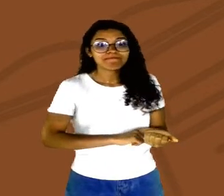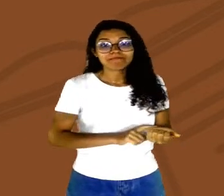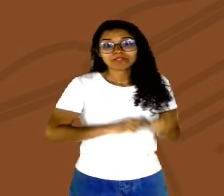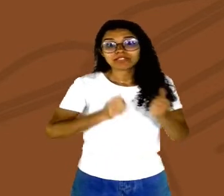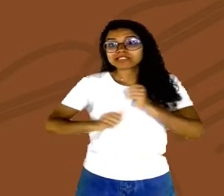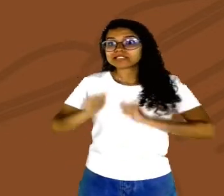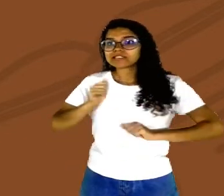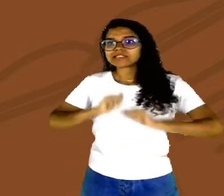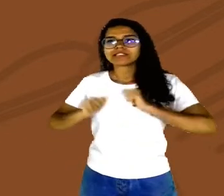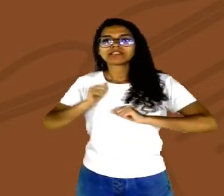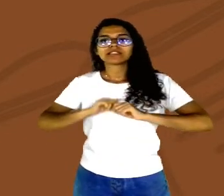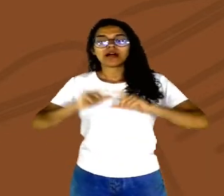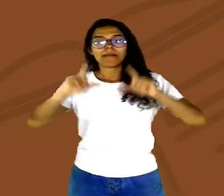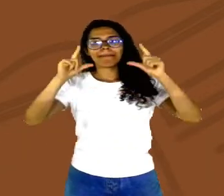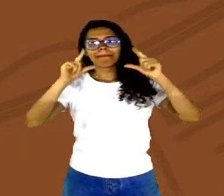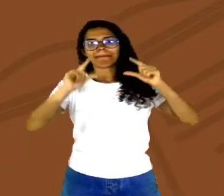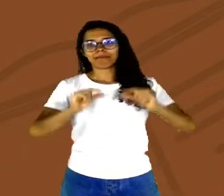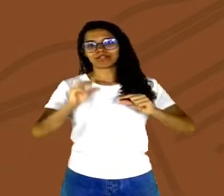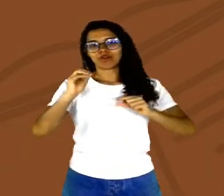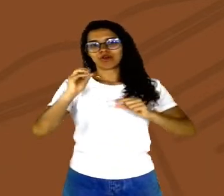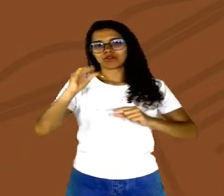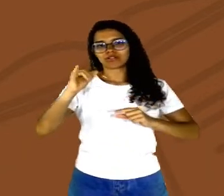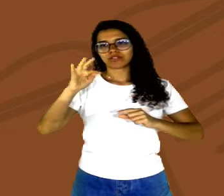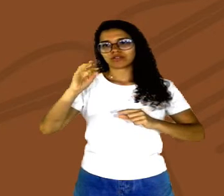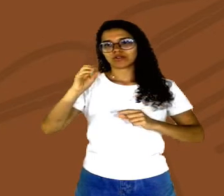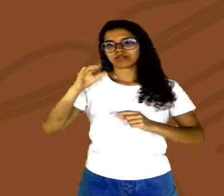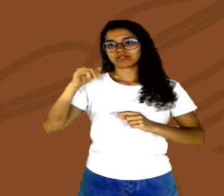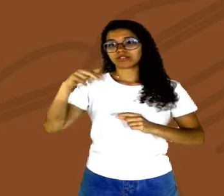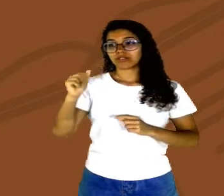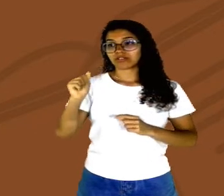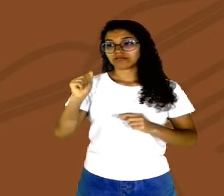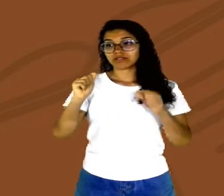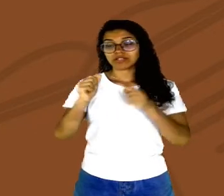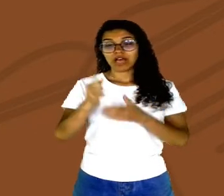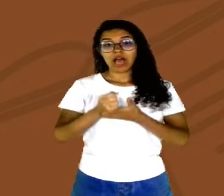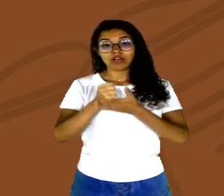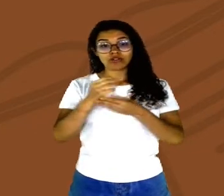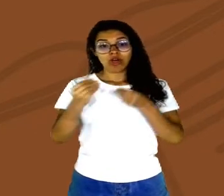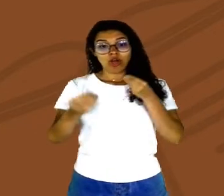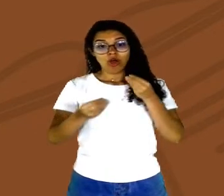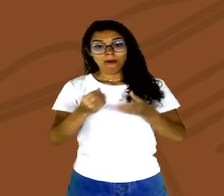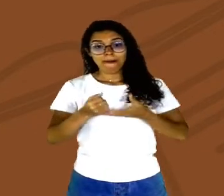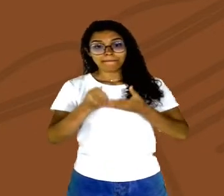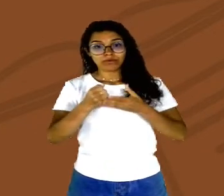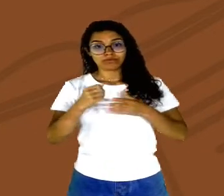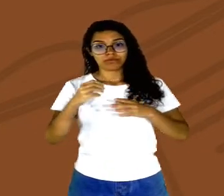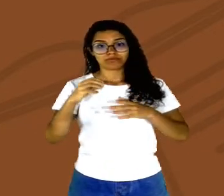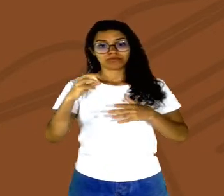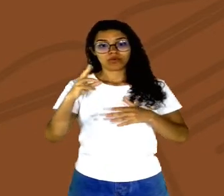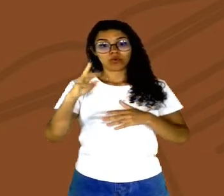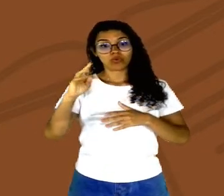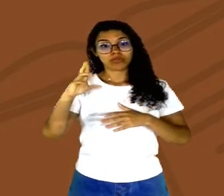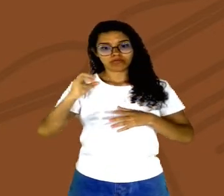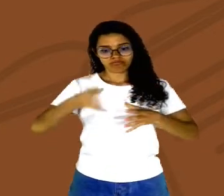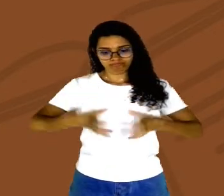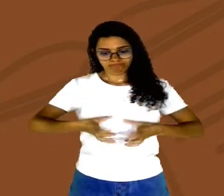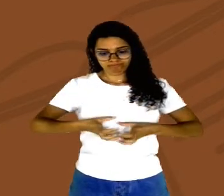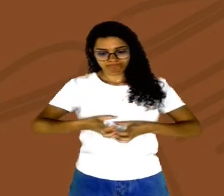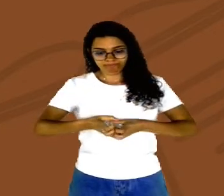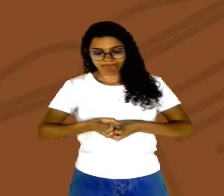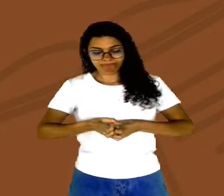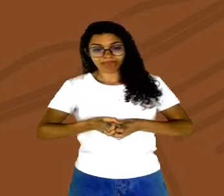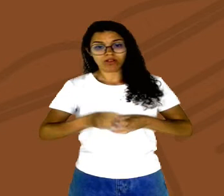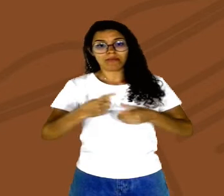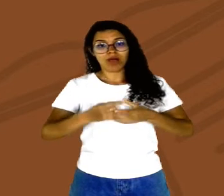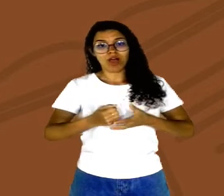termina diminuindo a produção da ocitocina, que é o hormônio que atua na contração intrauterina, permitindo aumentar os